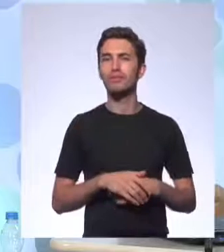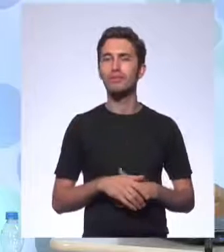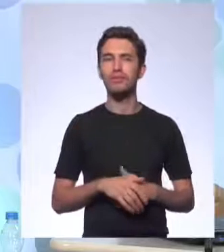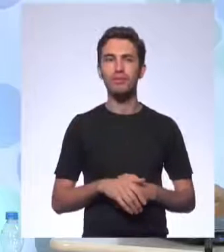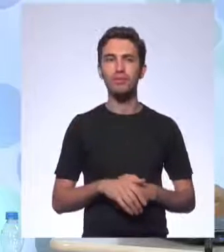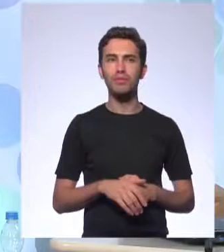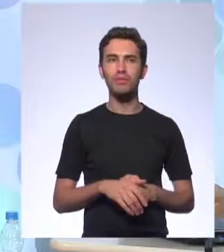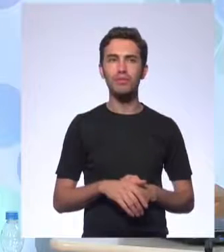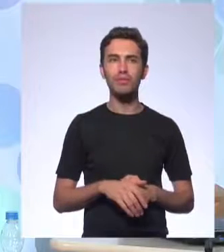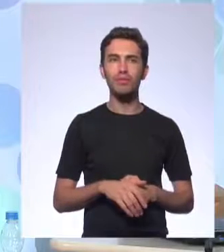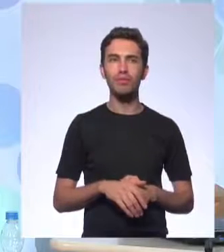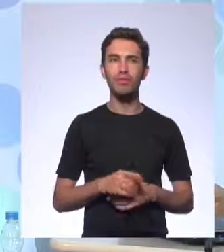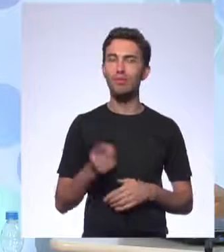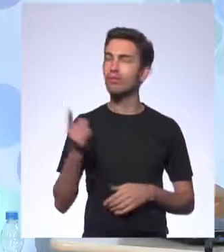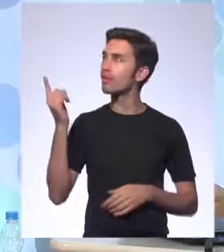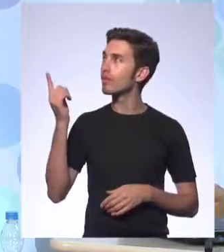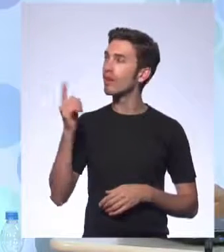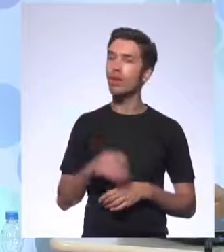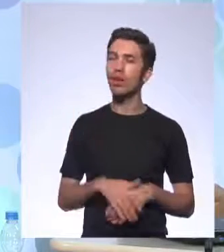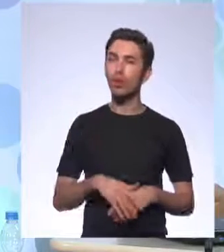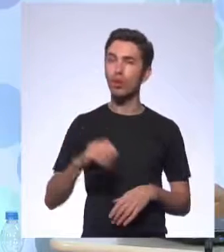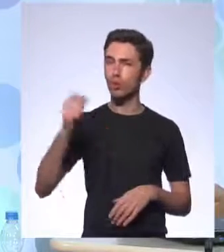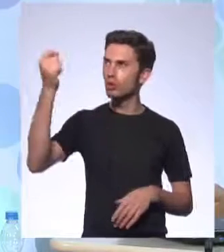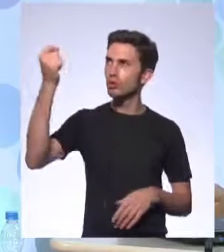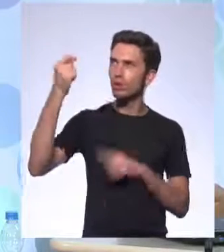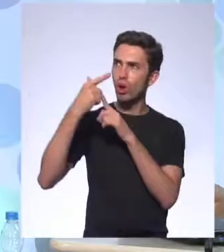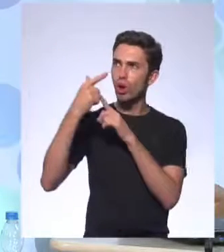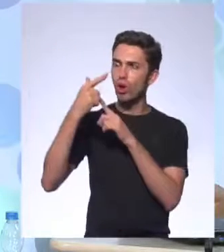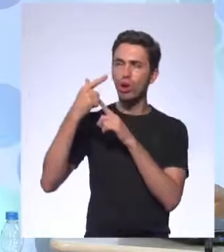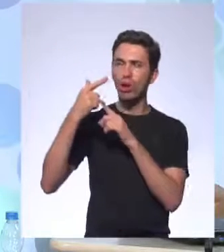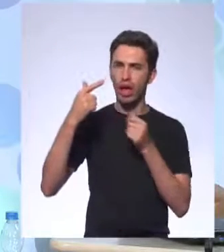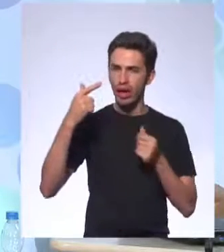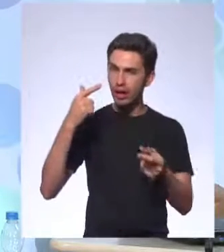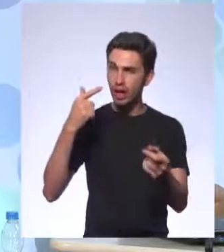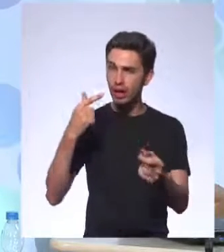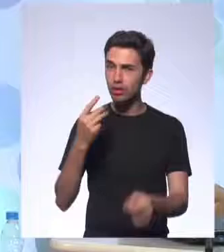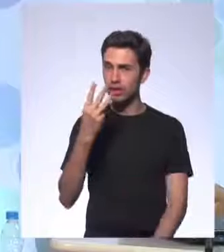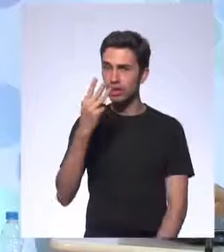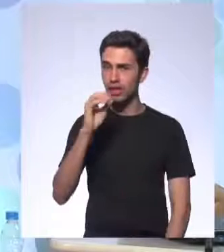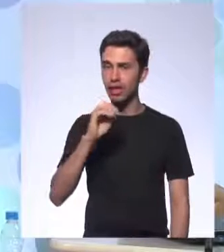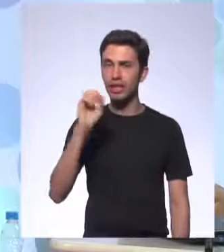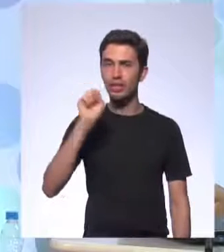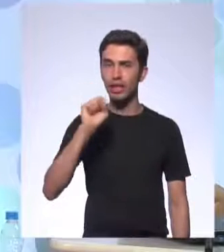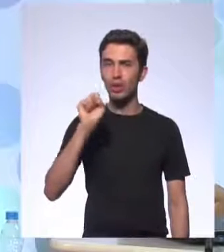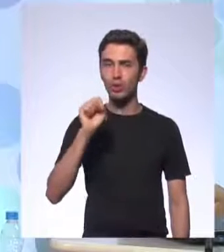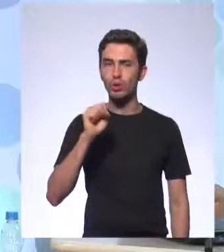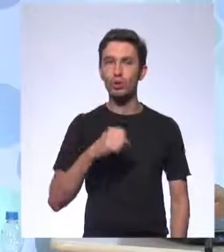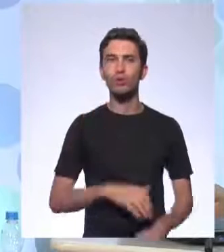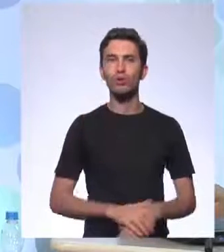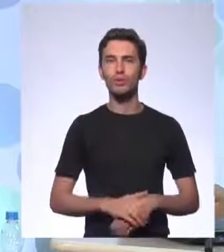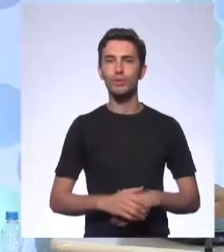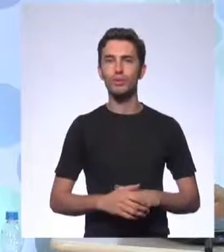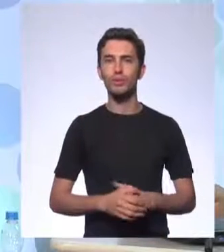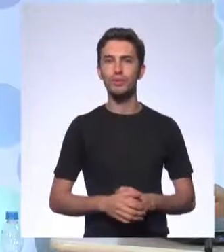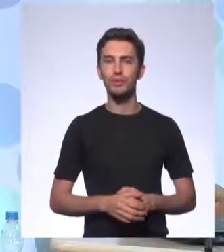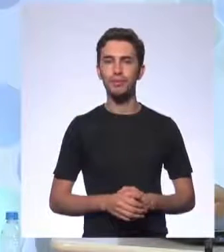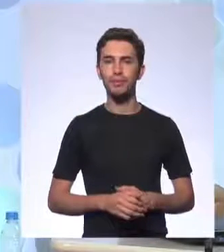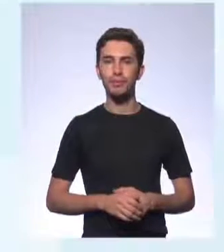próxima, pode mudar, que é essa pergunta que tenho. O Sol é eterno? Coloca aí 30 segundos, porque eu acho que a conclusão é rápida, né? Pode